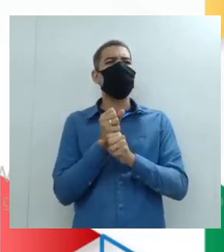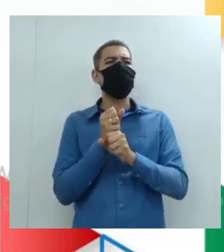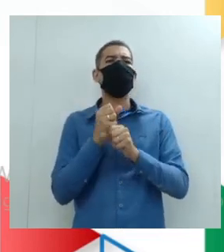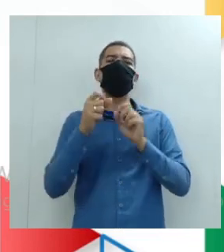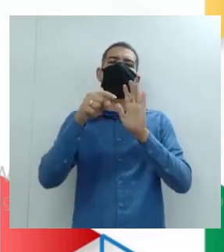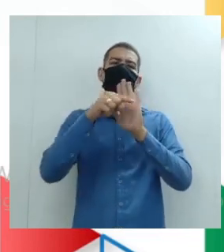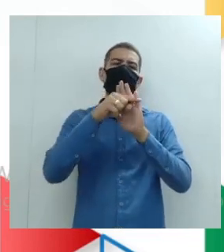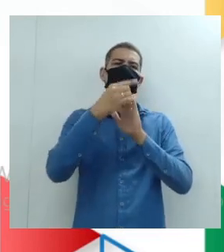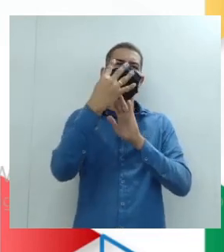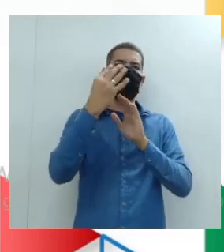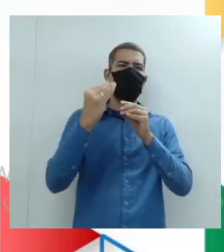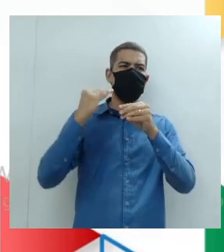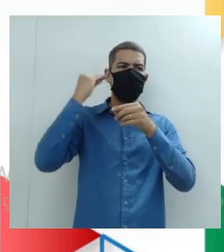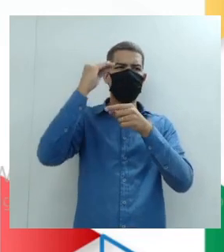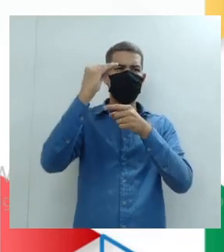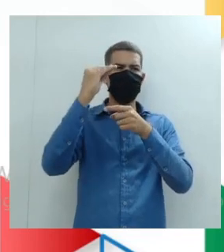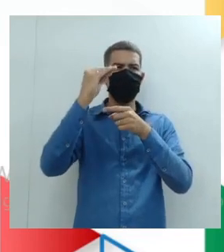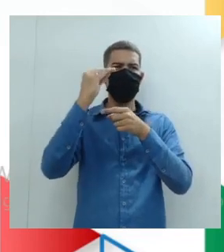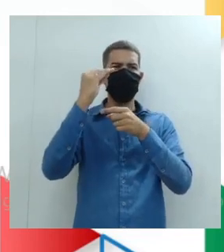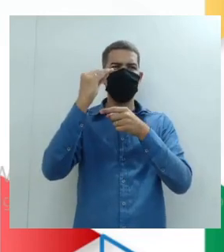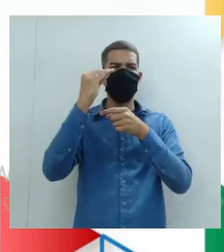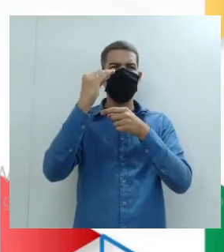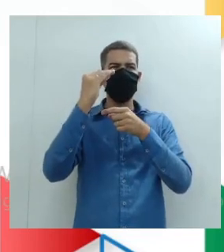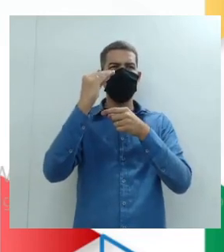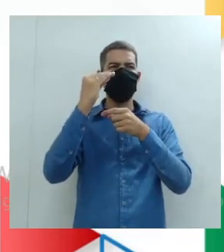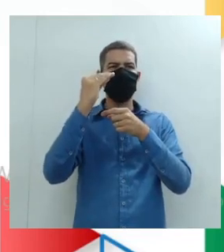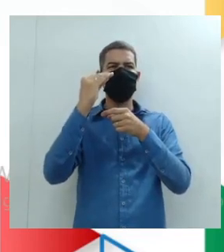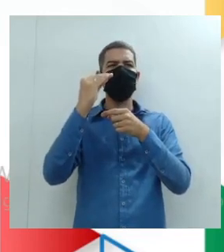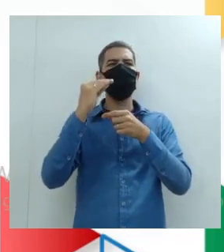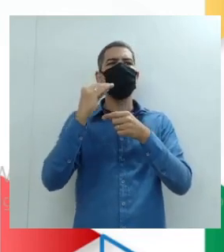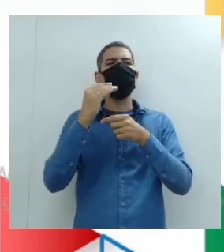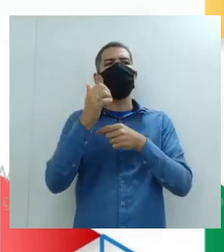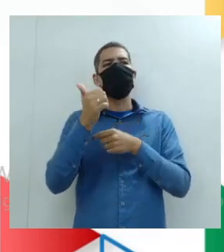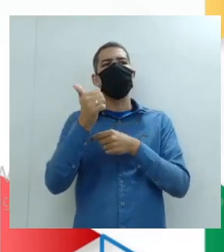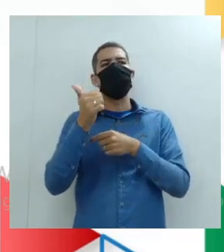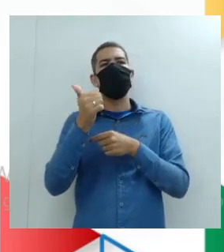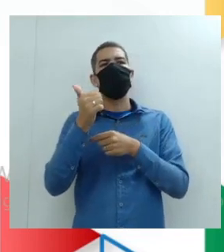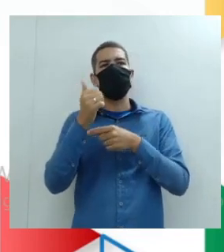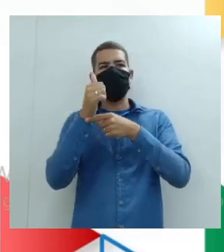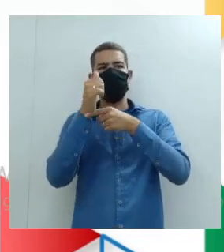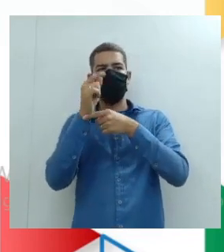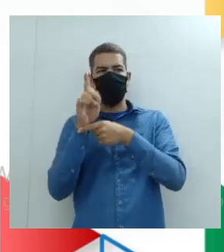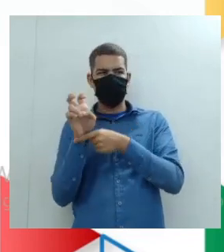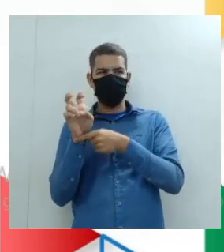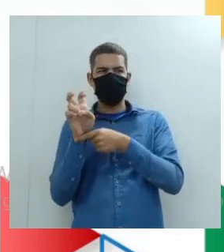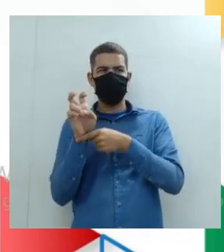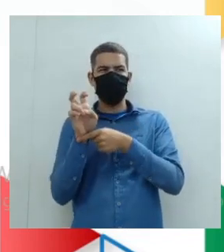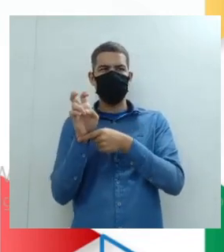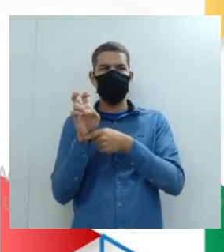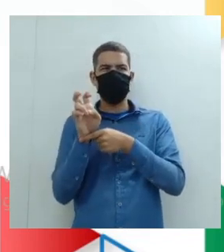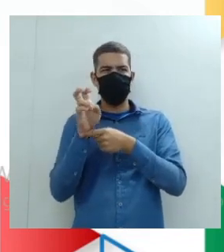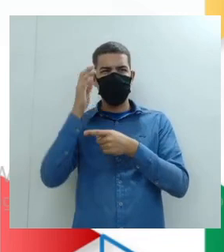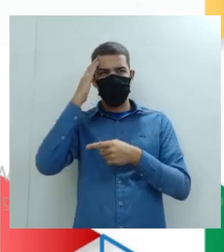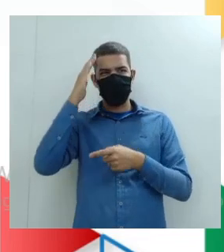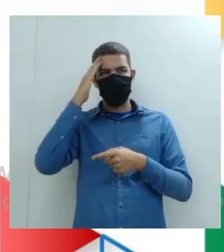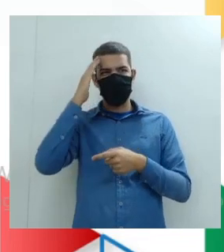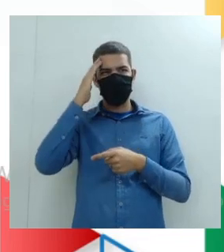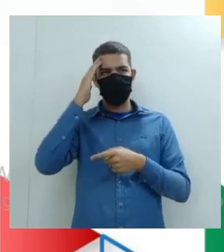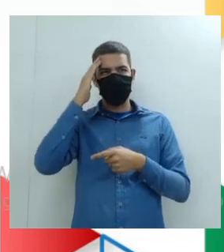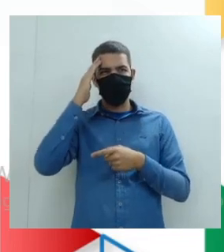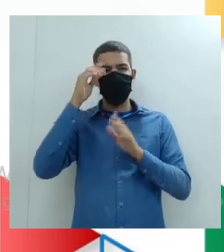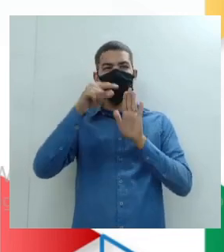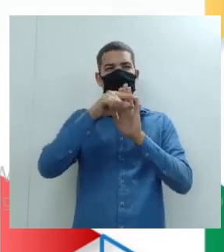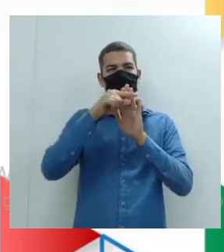menos 4. 10 dividido por 2 dá 5, vezes 3, 15, ok? Tá claro aí? Então,